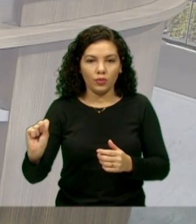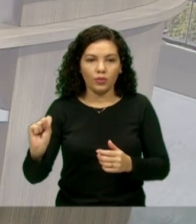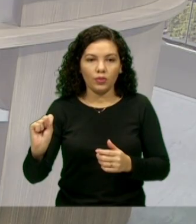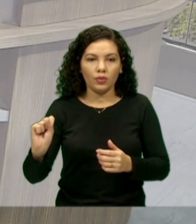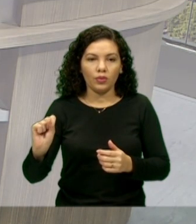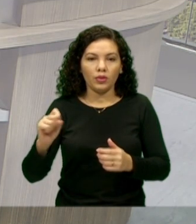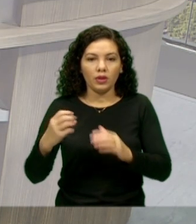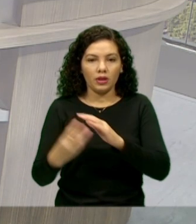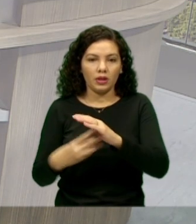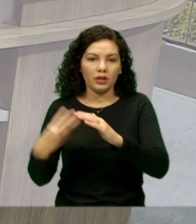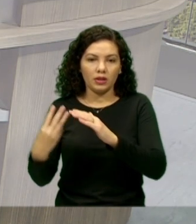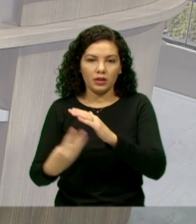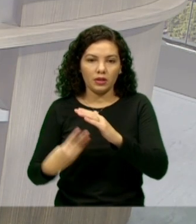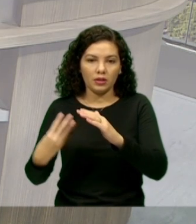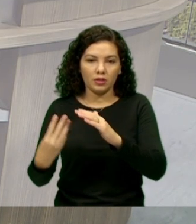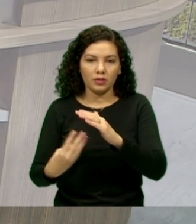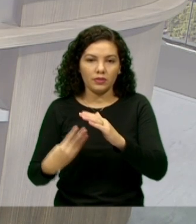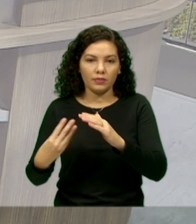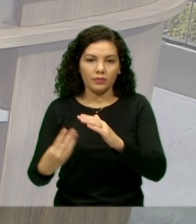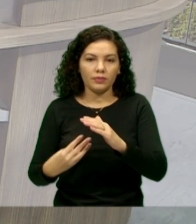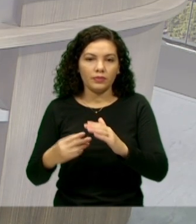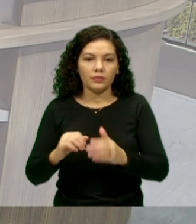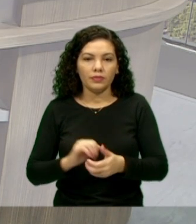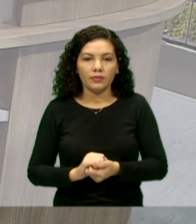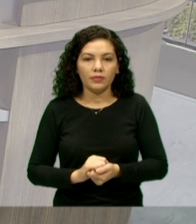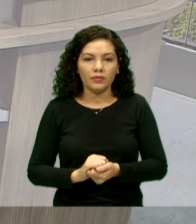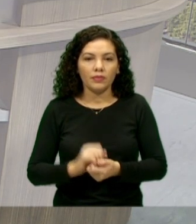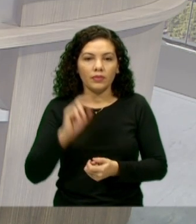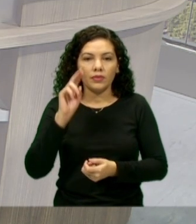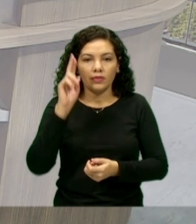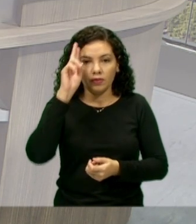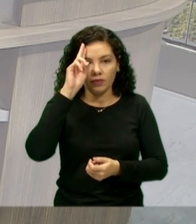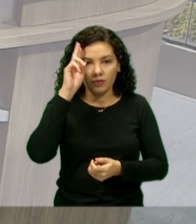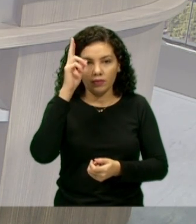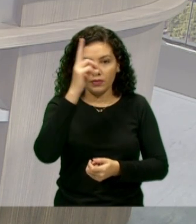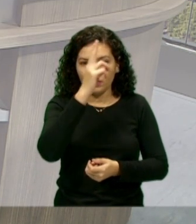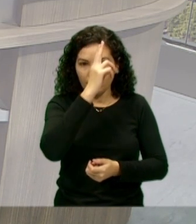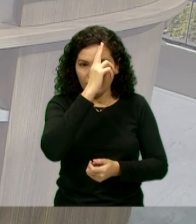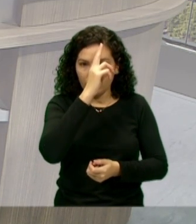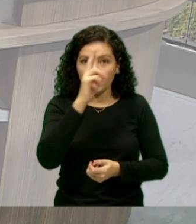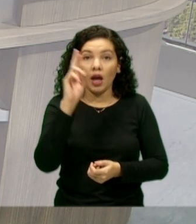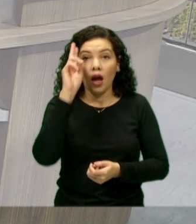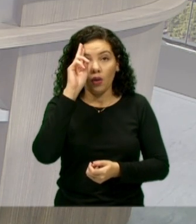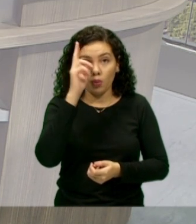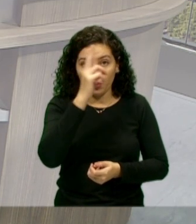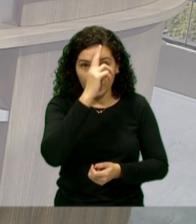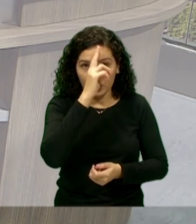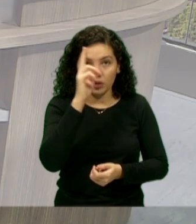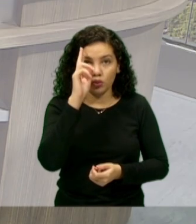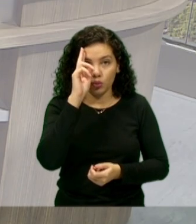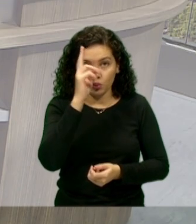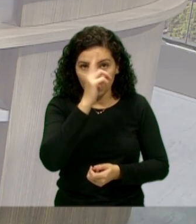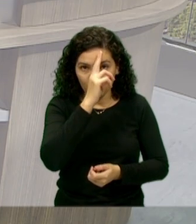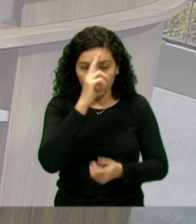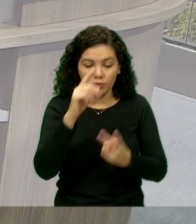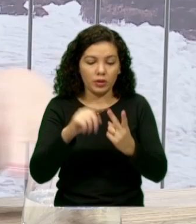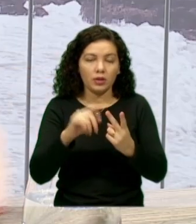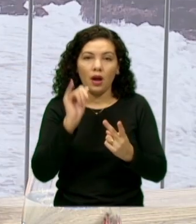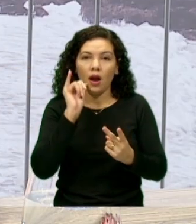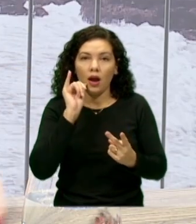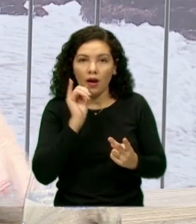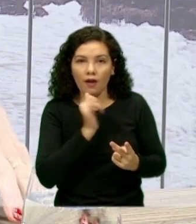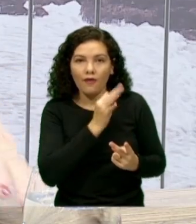é a terceirização, né? A precarização. Não, o Uber mesmo. O Uber, o iFood. São trabalhadores